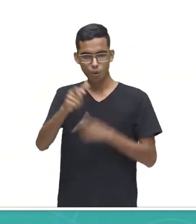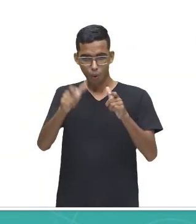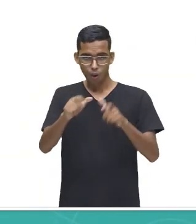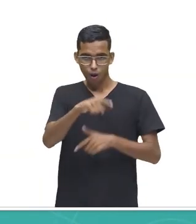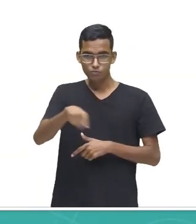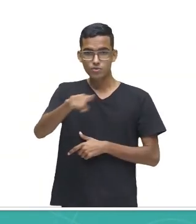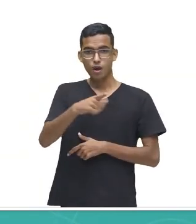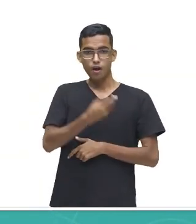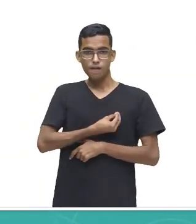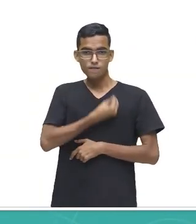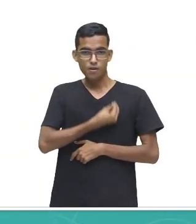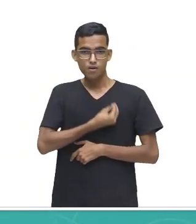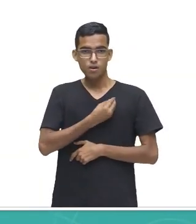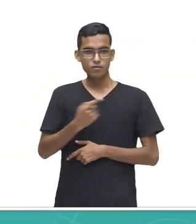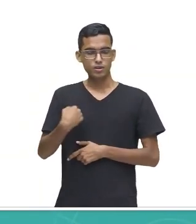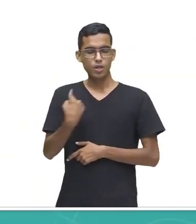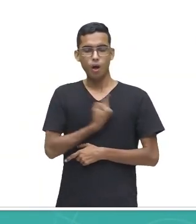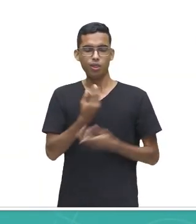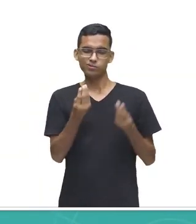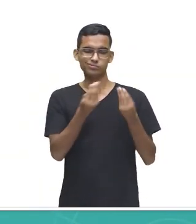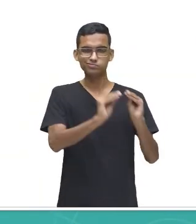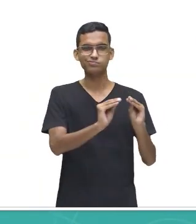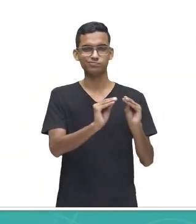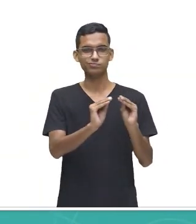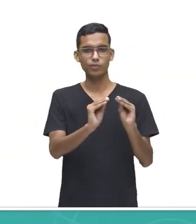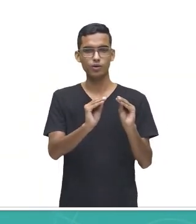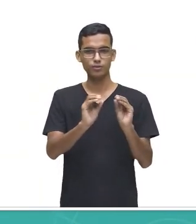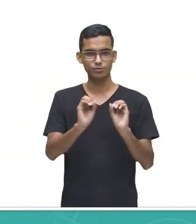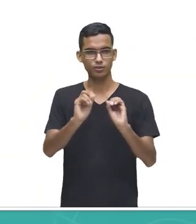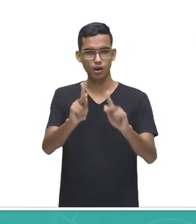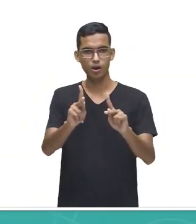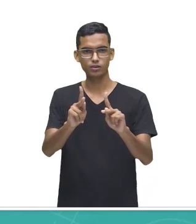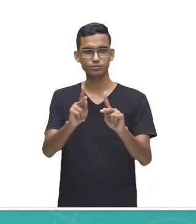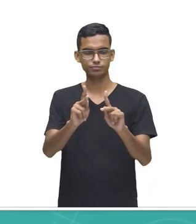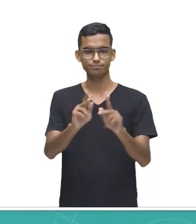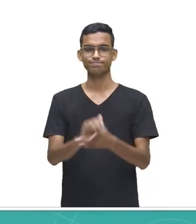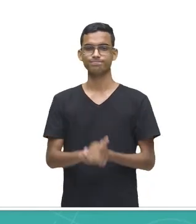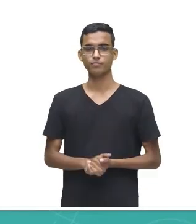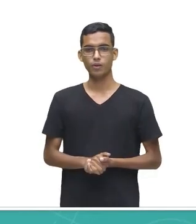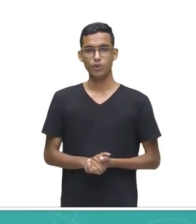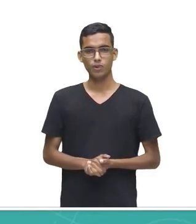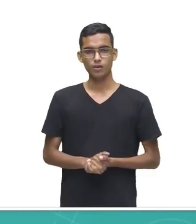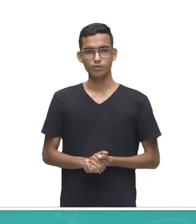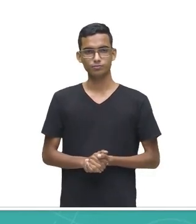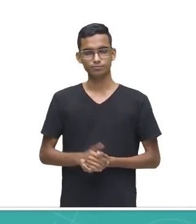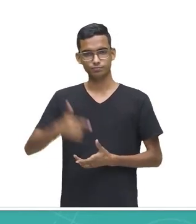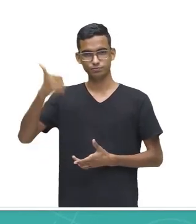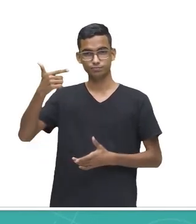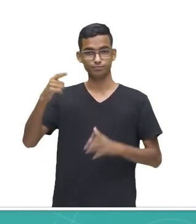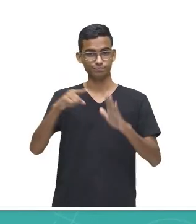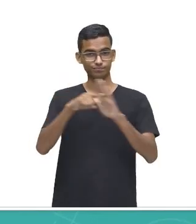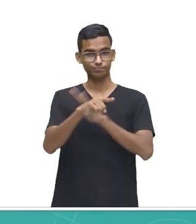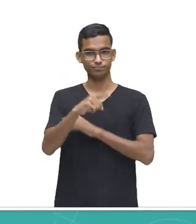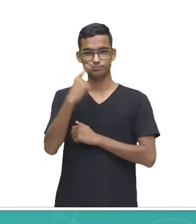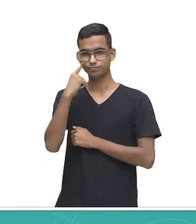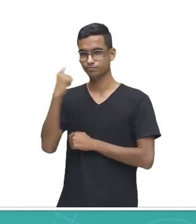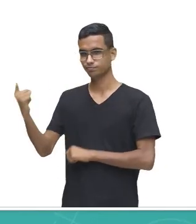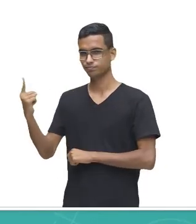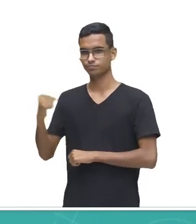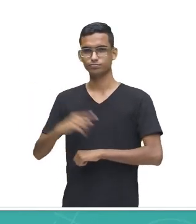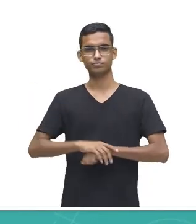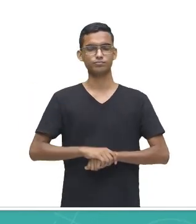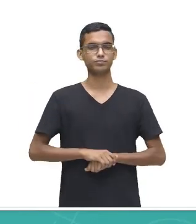nós não colocamos aqui, não citamos, ok? Vamos para a nossa segunda questão. Você